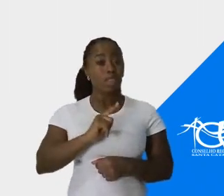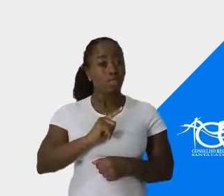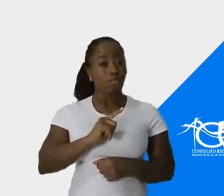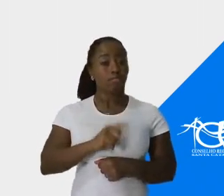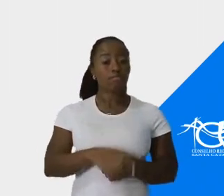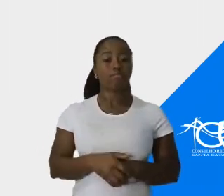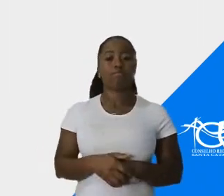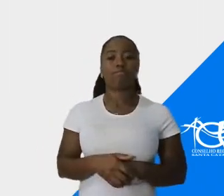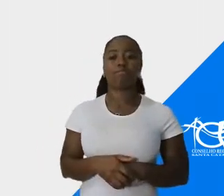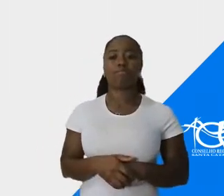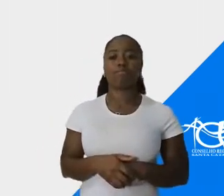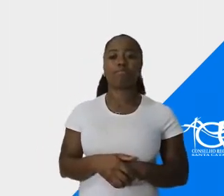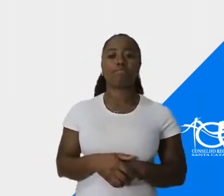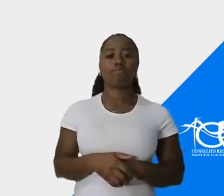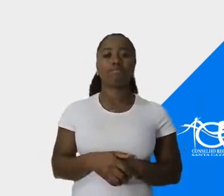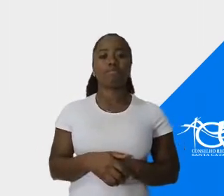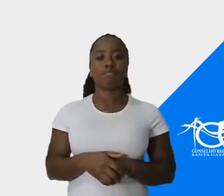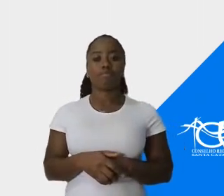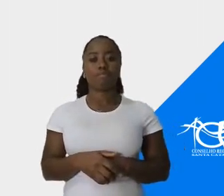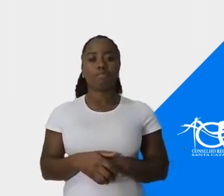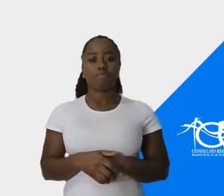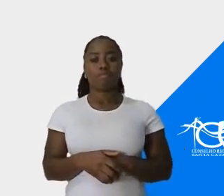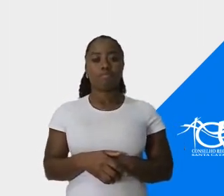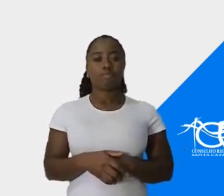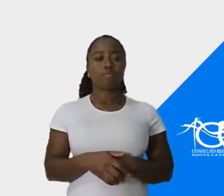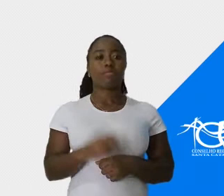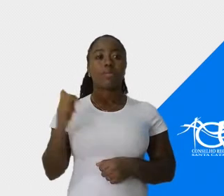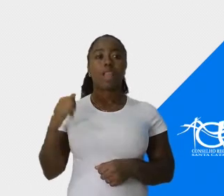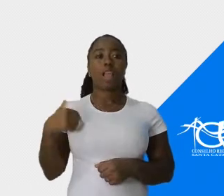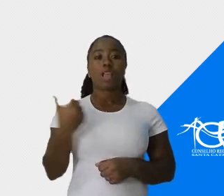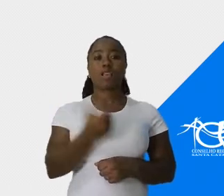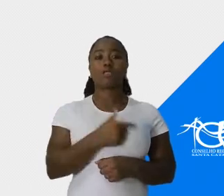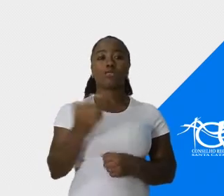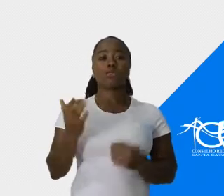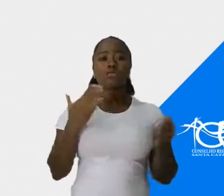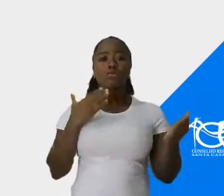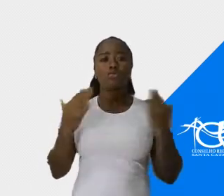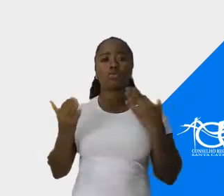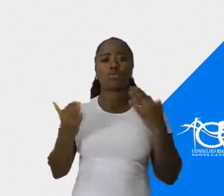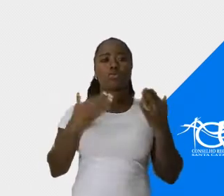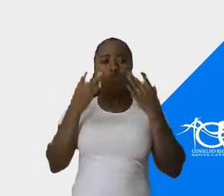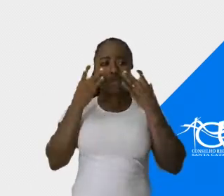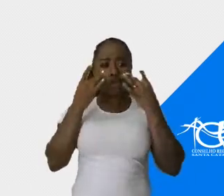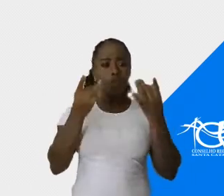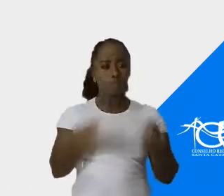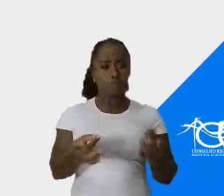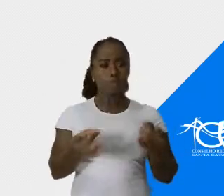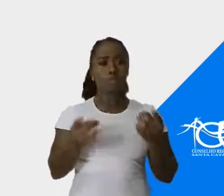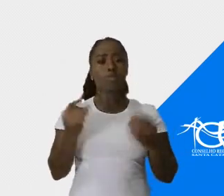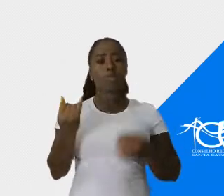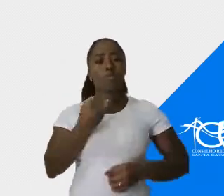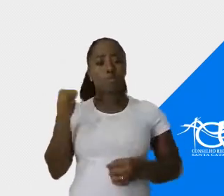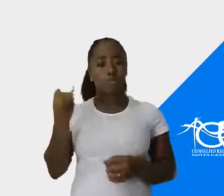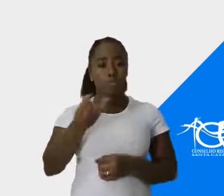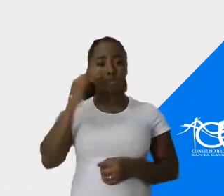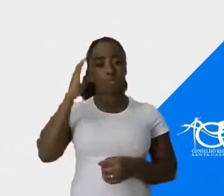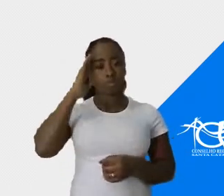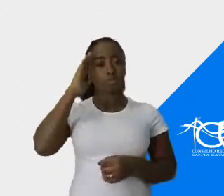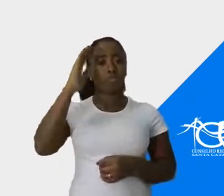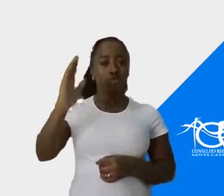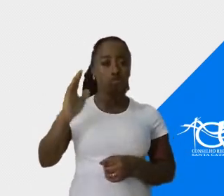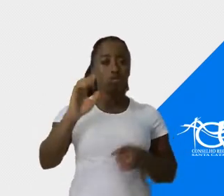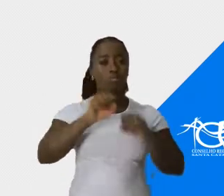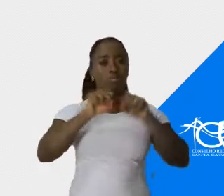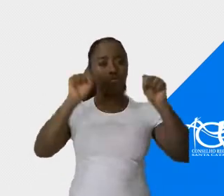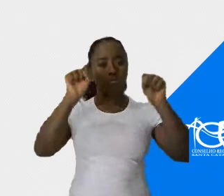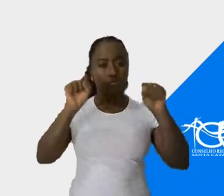no organismo, que a gente chama de habilidades atencionais, ou seja, a atenção é o primeiro sistema perceptivo que interpreta a informação